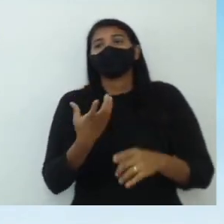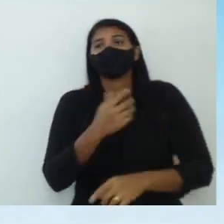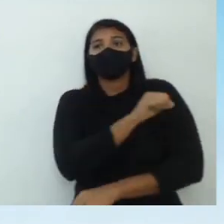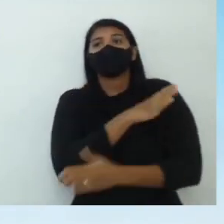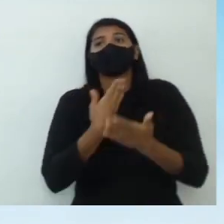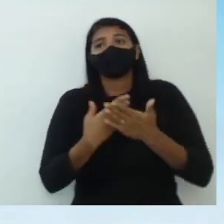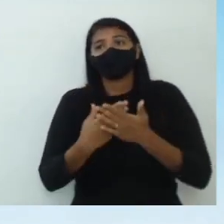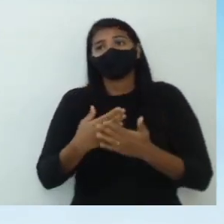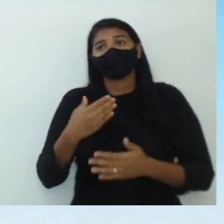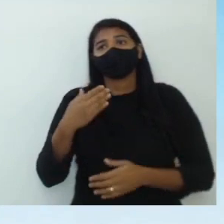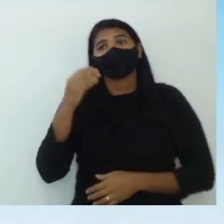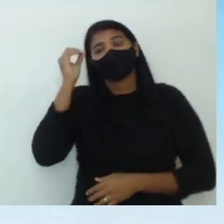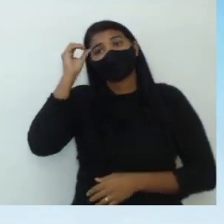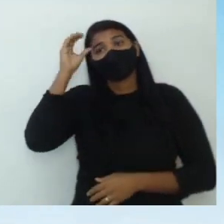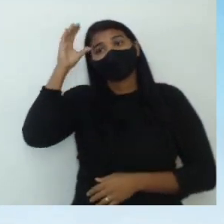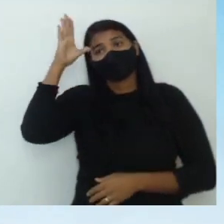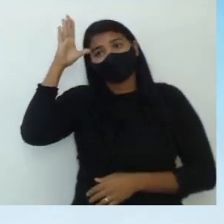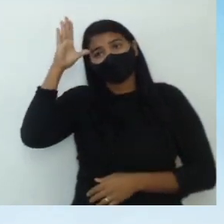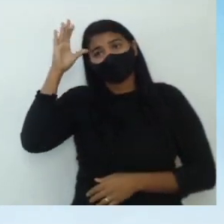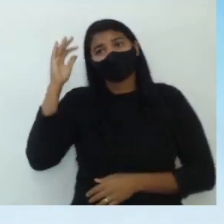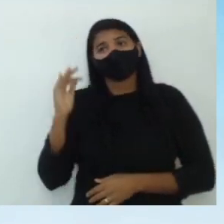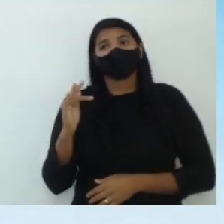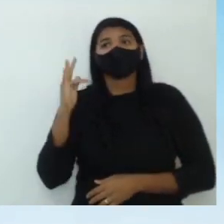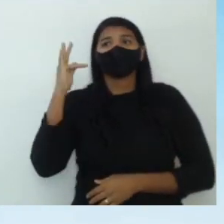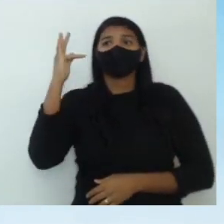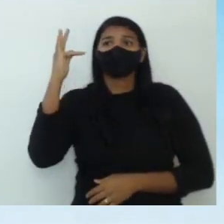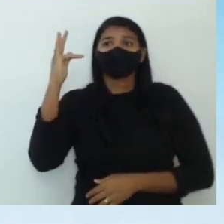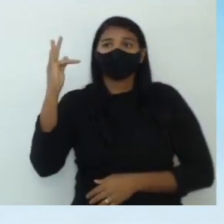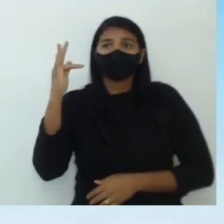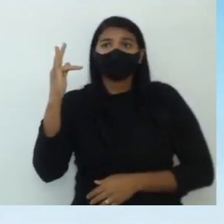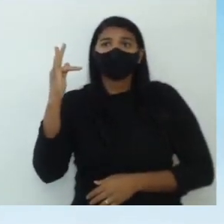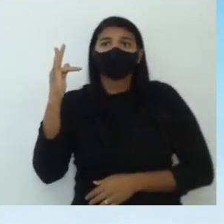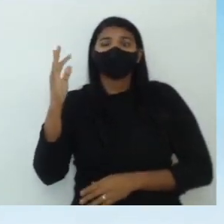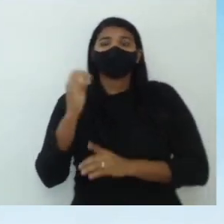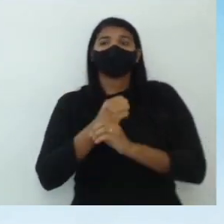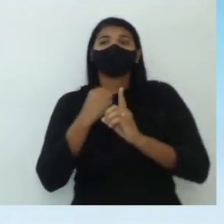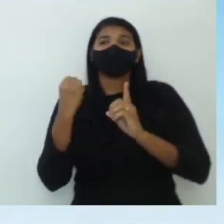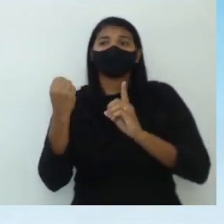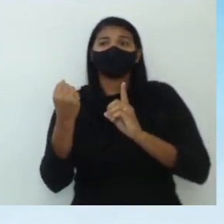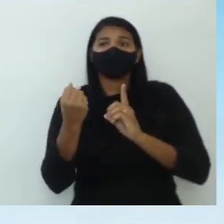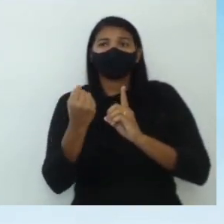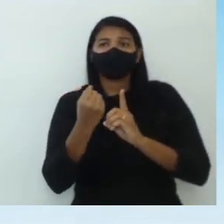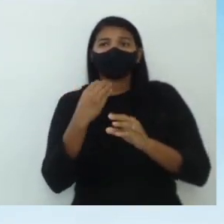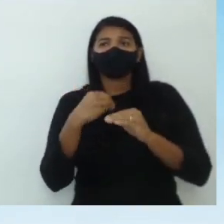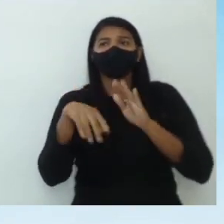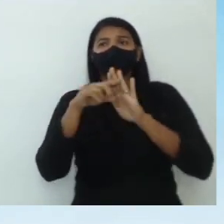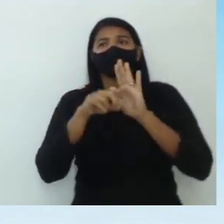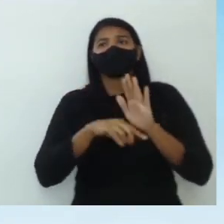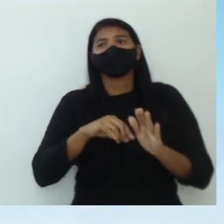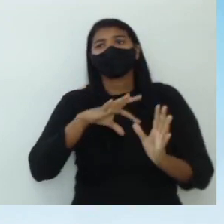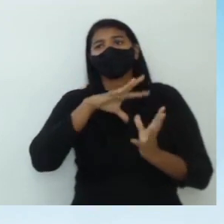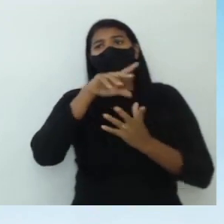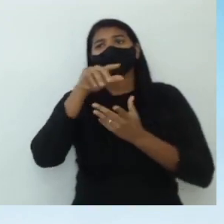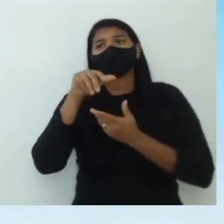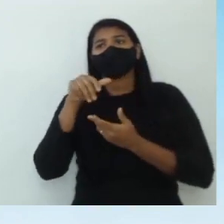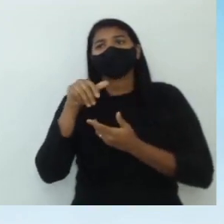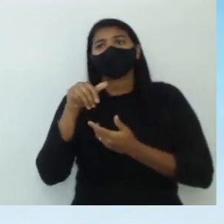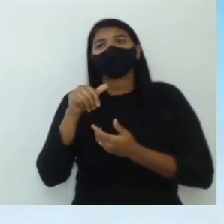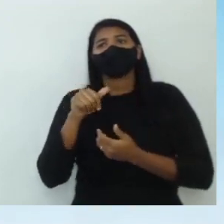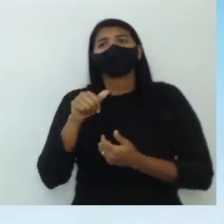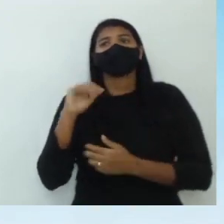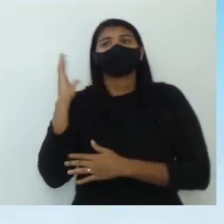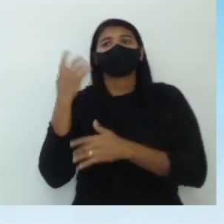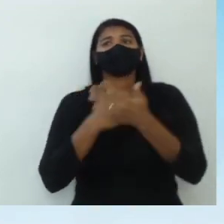conscientes, estudantes inteligentes, que no futuro eles colocarão a questão social, a questão ambiental à frente dos problemas econômicos,